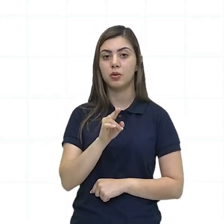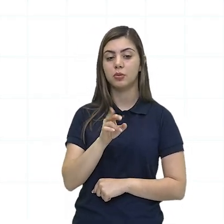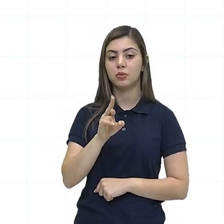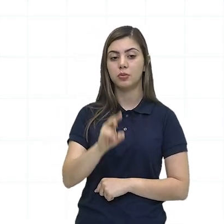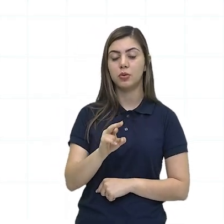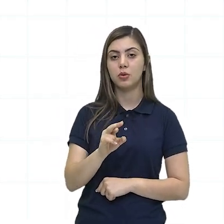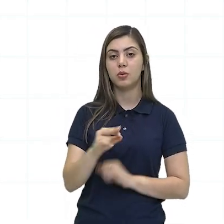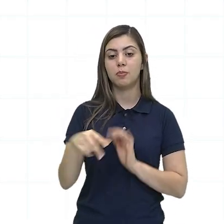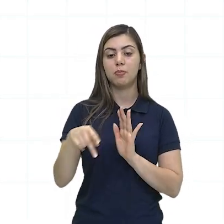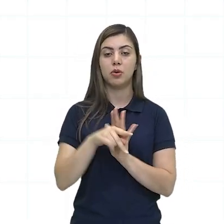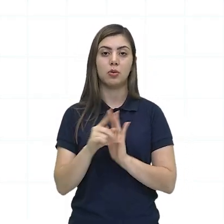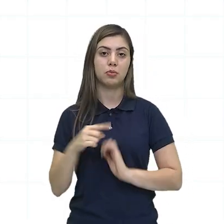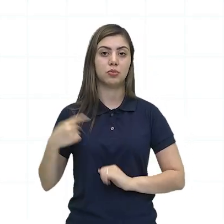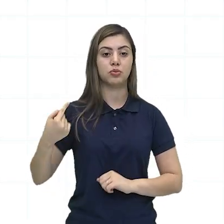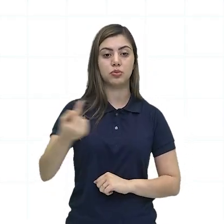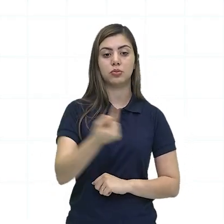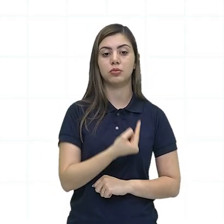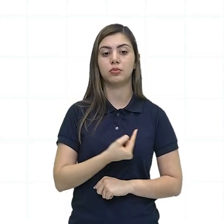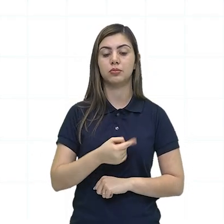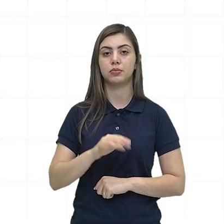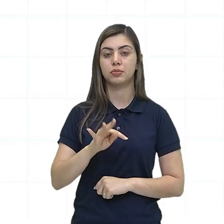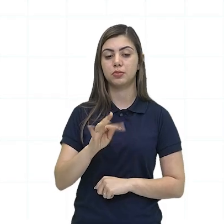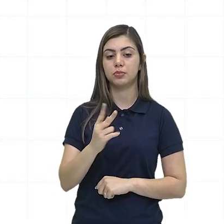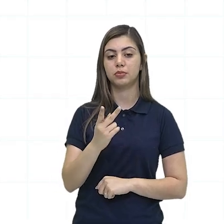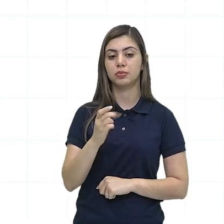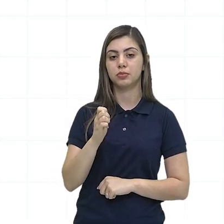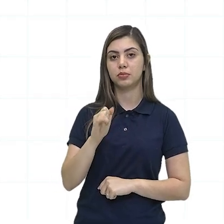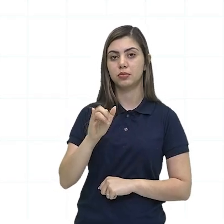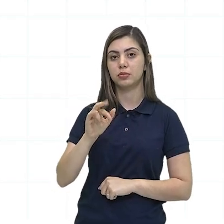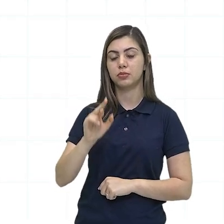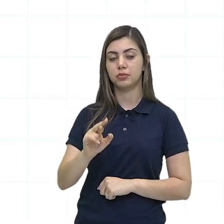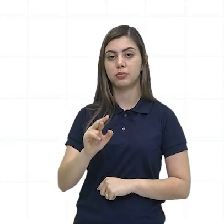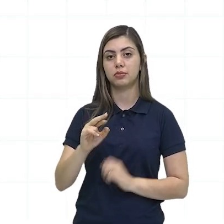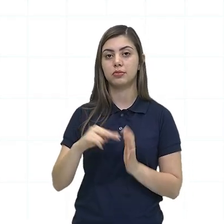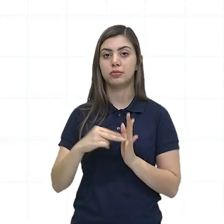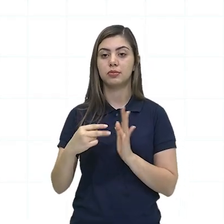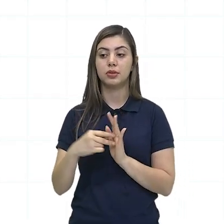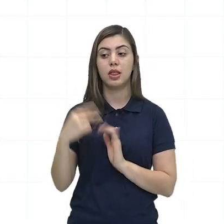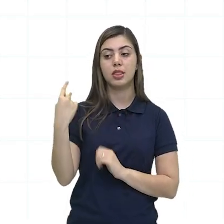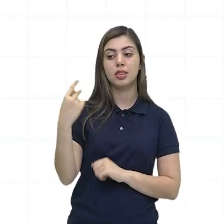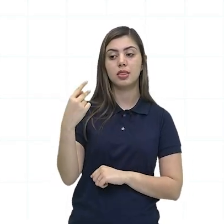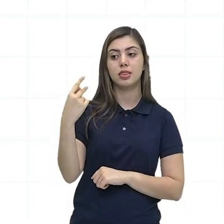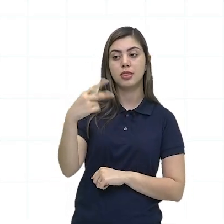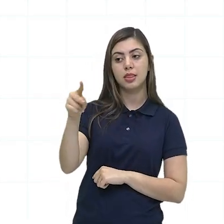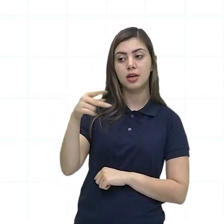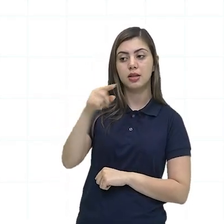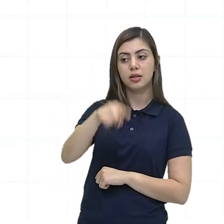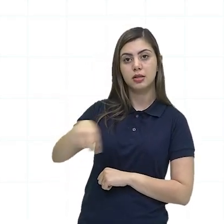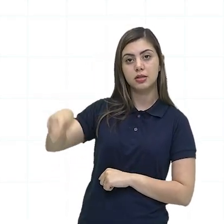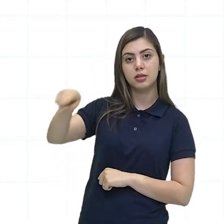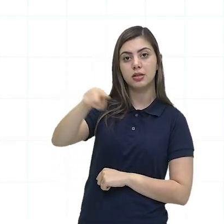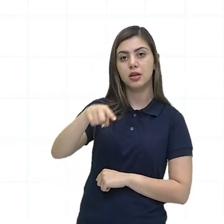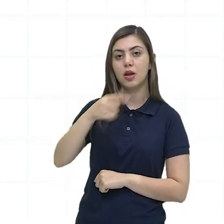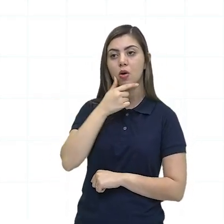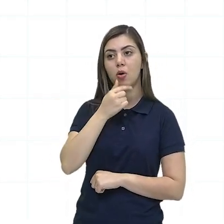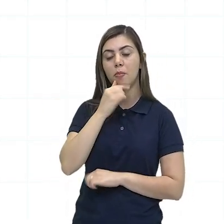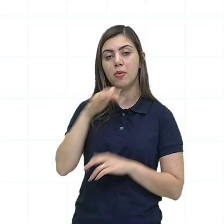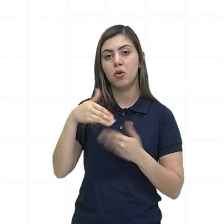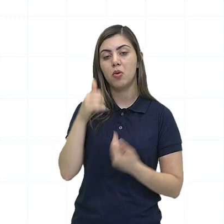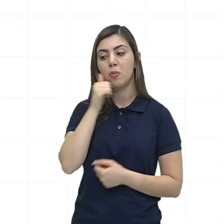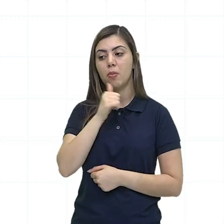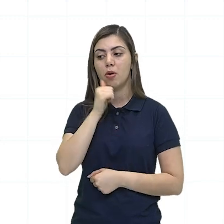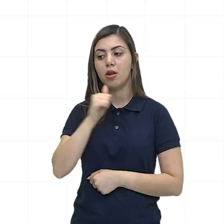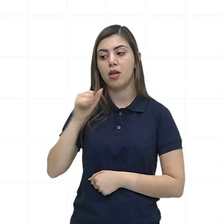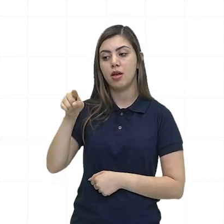Our, nosso ou nossa. E their, que é deles ou delas, né? No